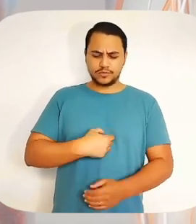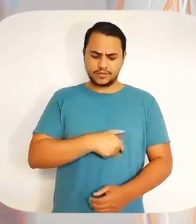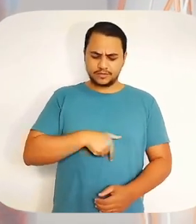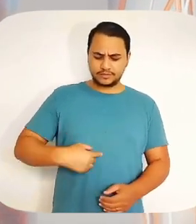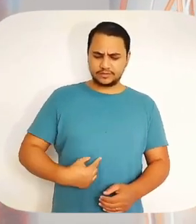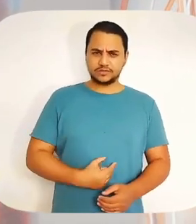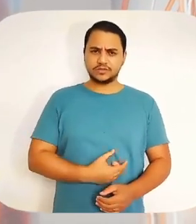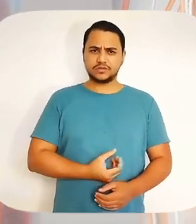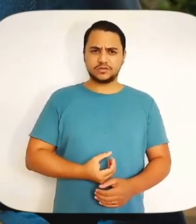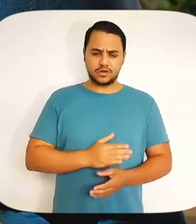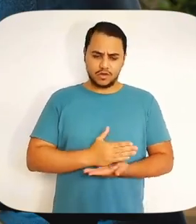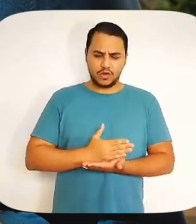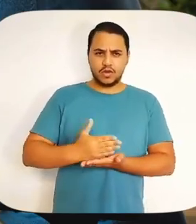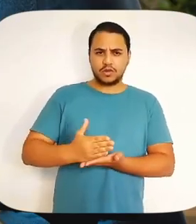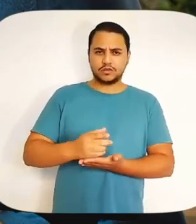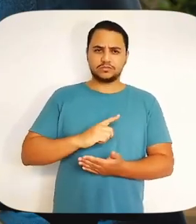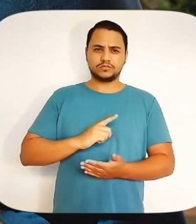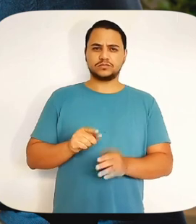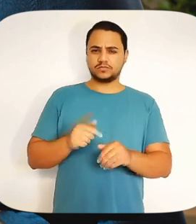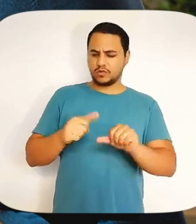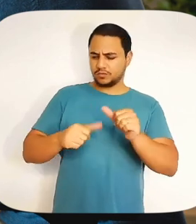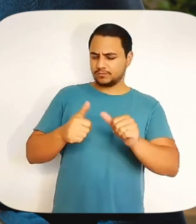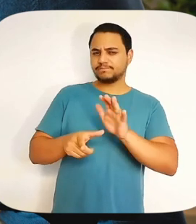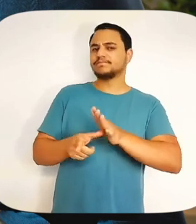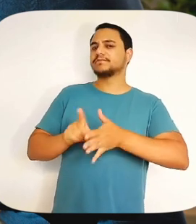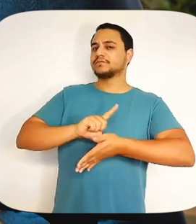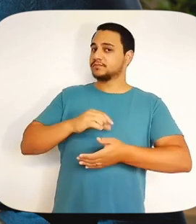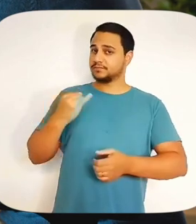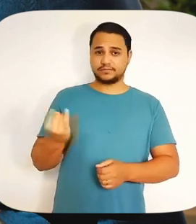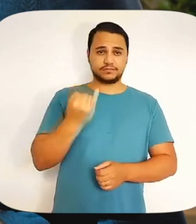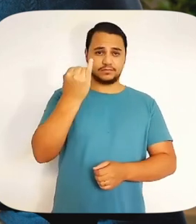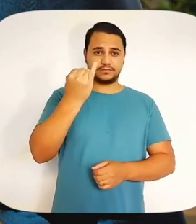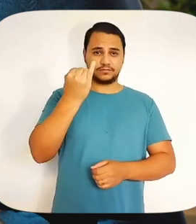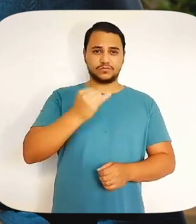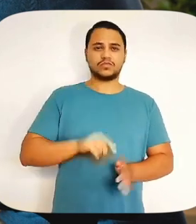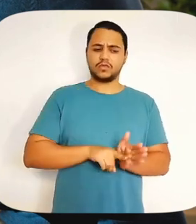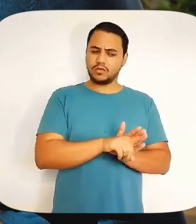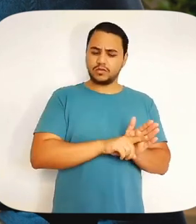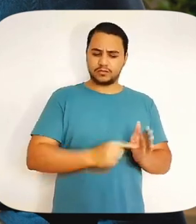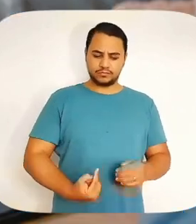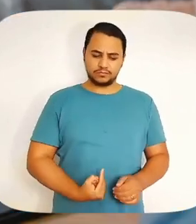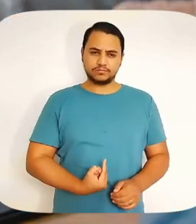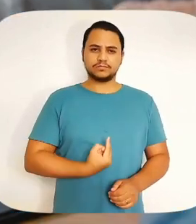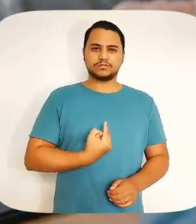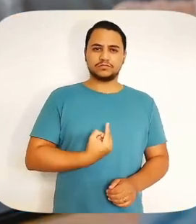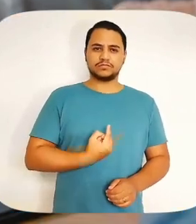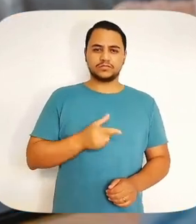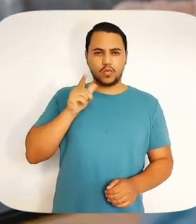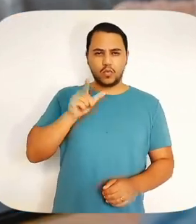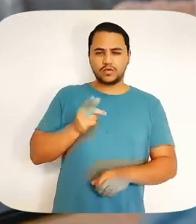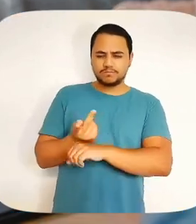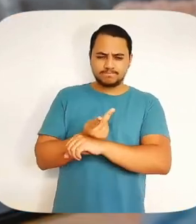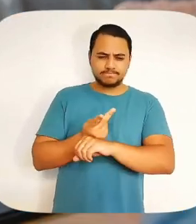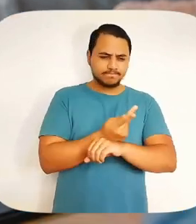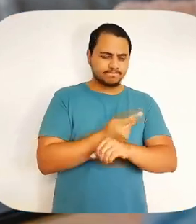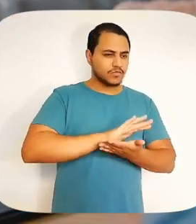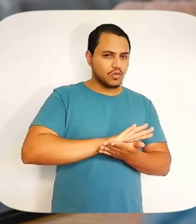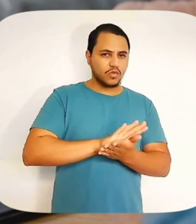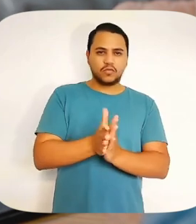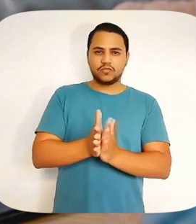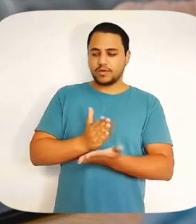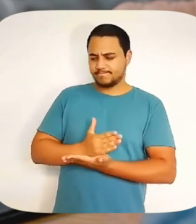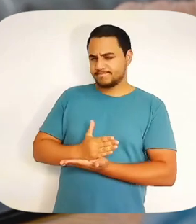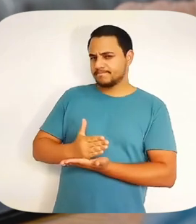intestino grosso e no reto diagnósticos precoces são essenciais pois com uma colonoscopia promove-se o rastreio e a